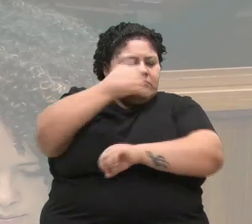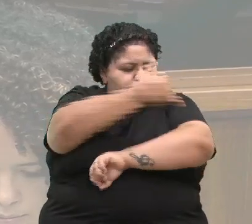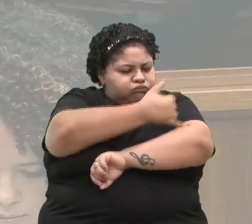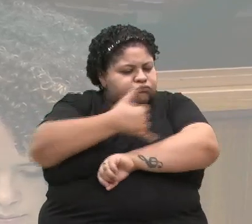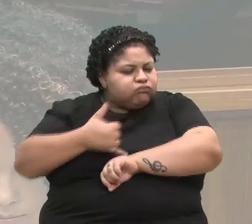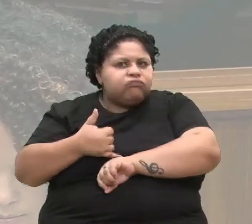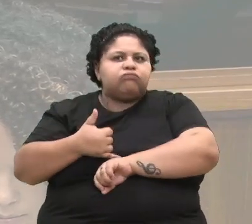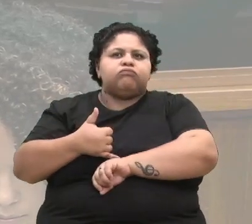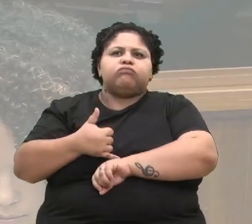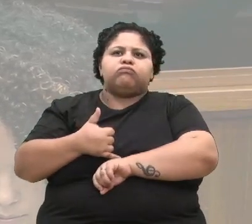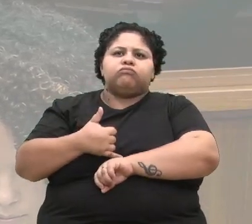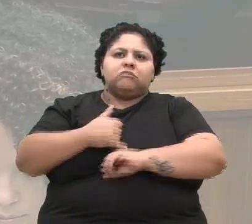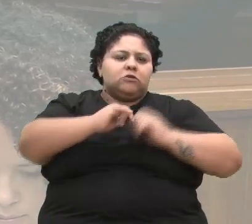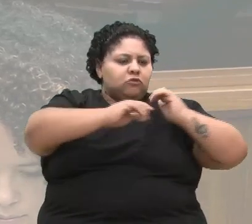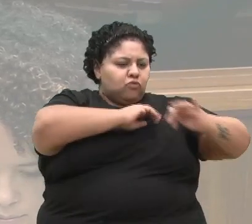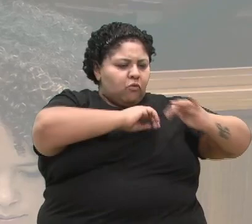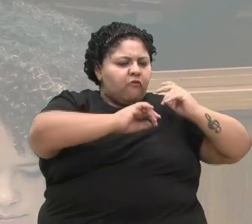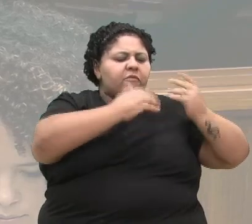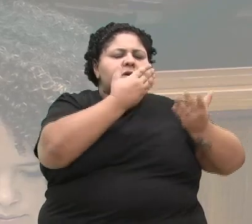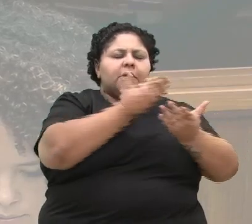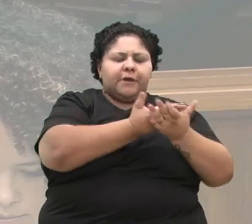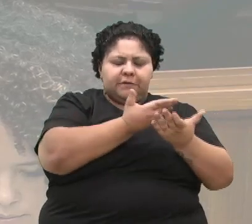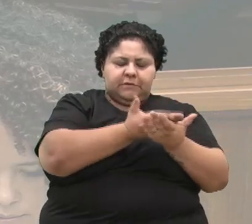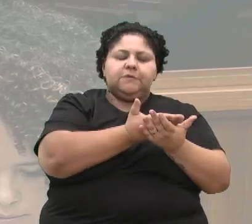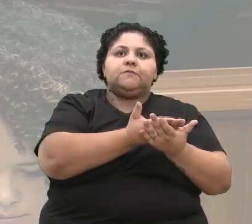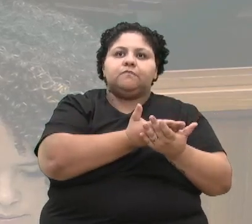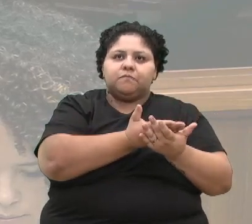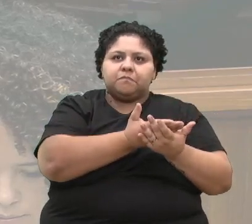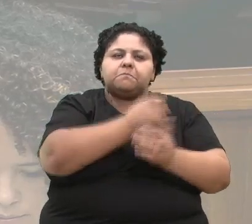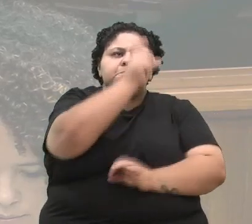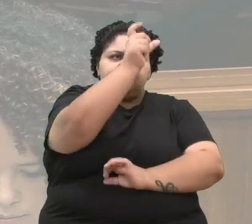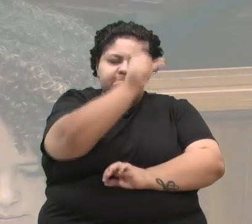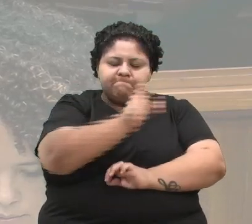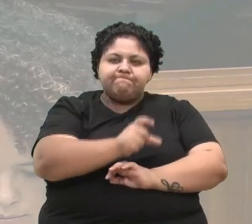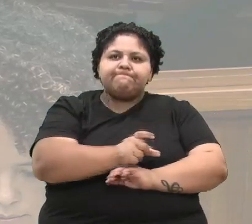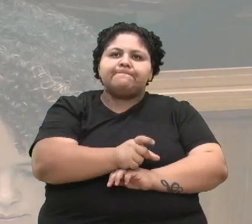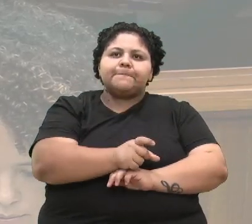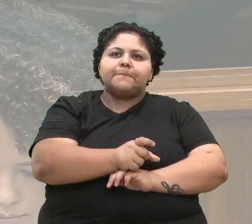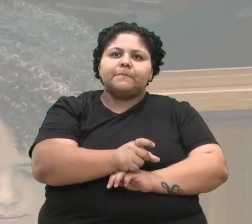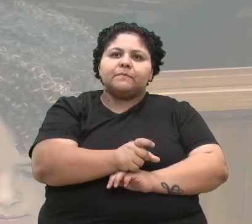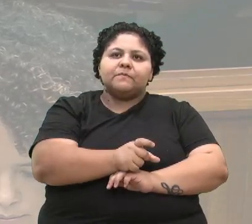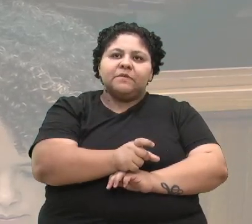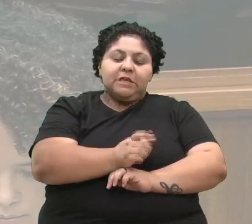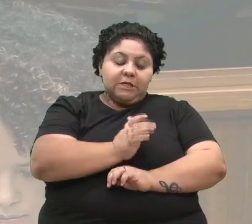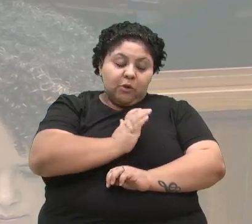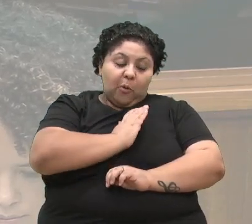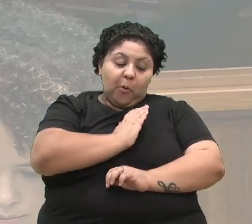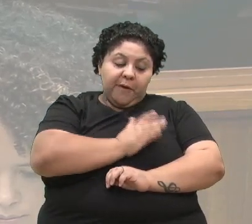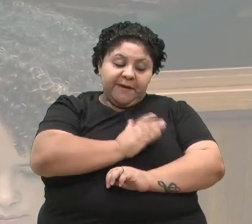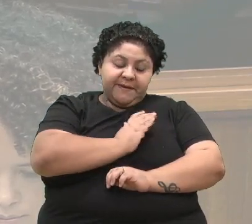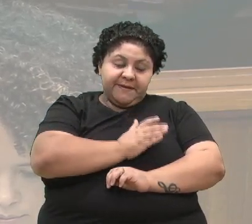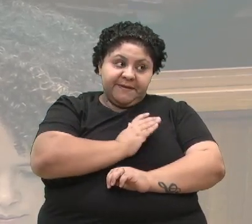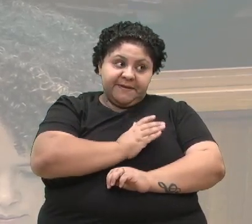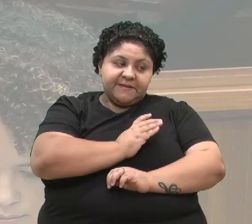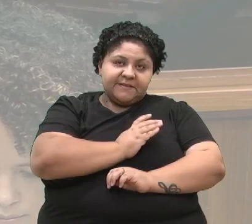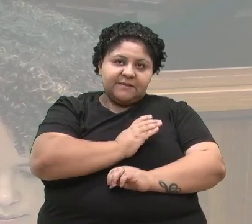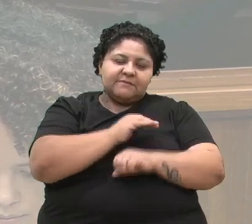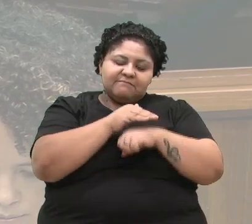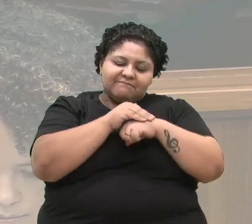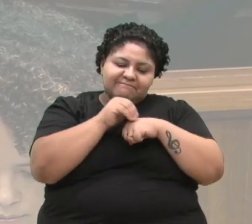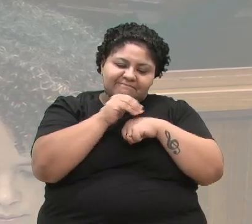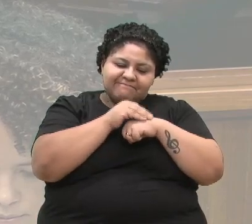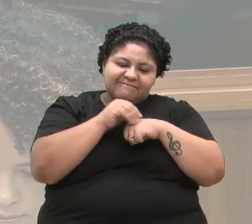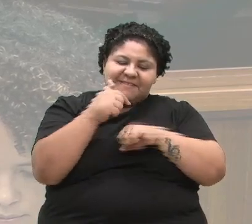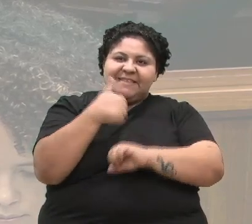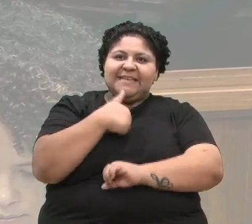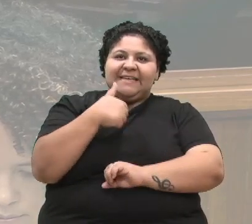vem oriundo do movimento estudantil, né, uma pessoa de um coração muito generoso.